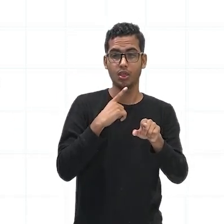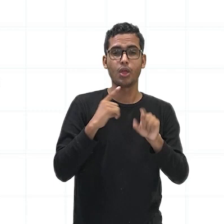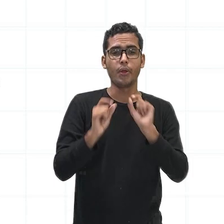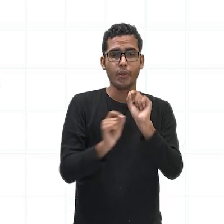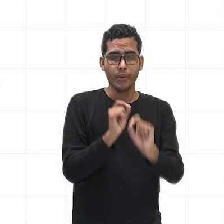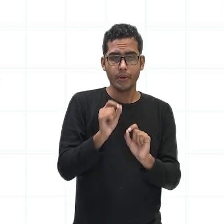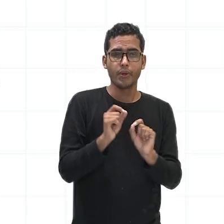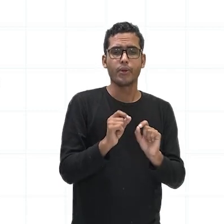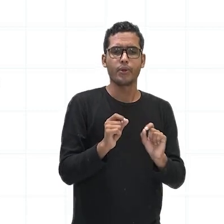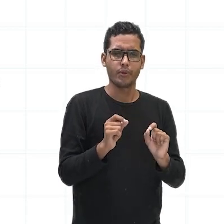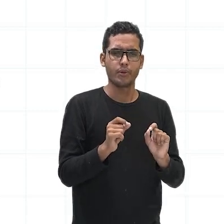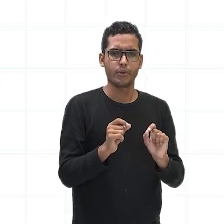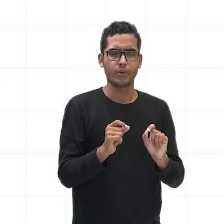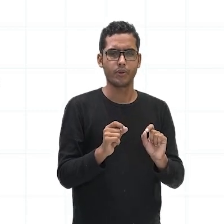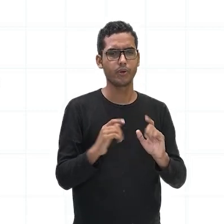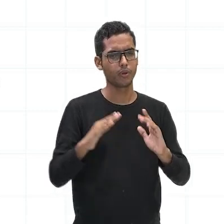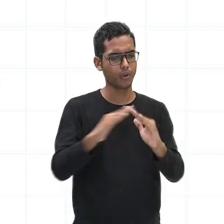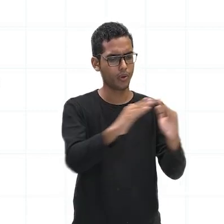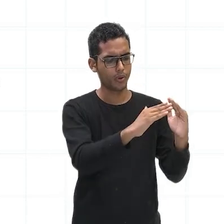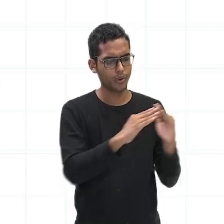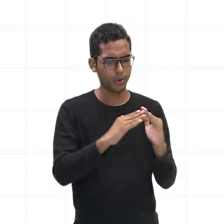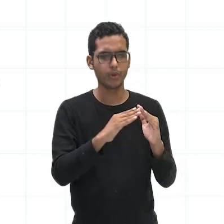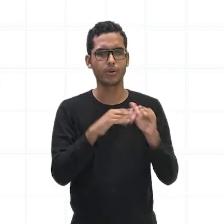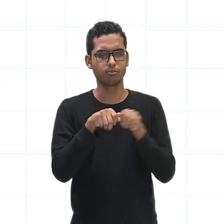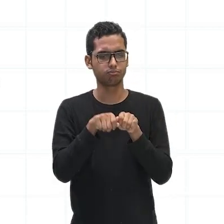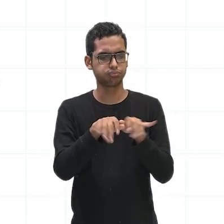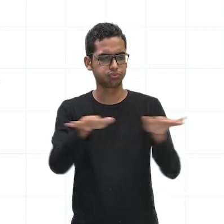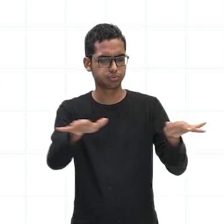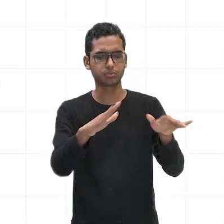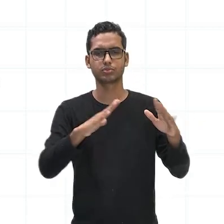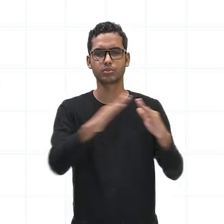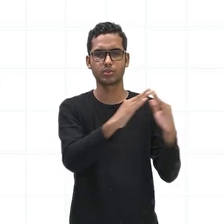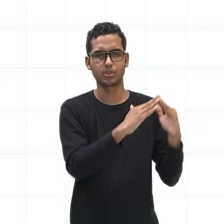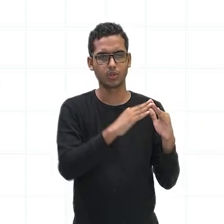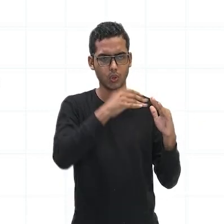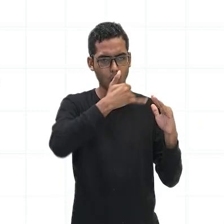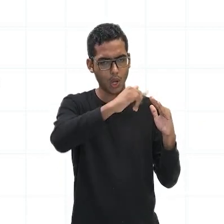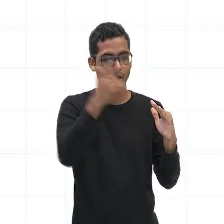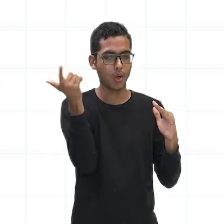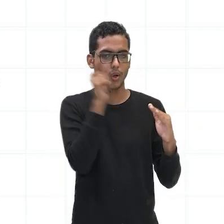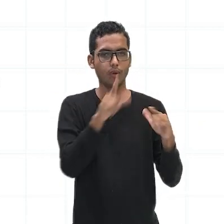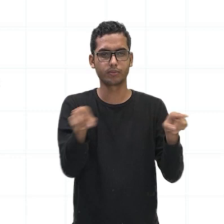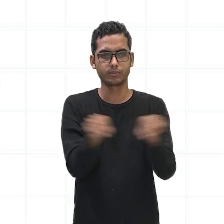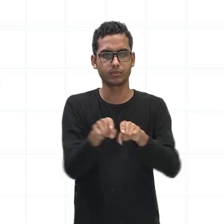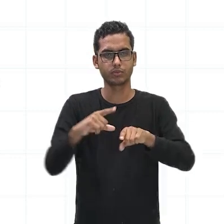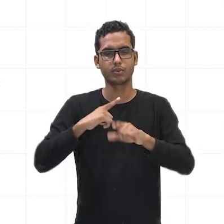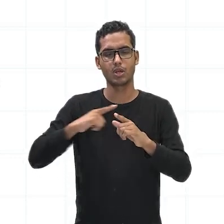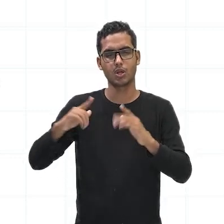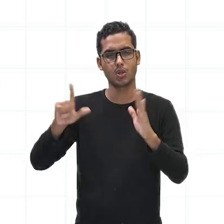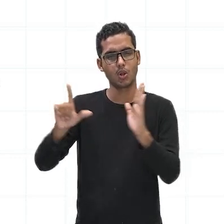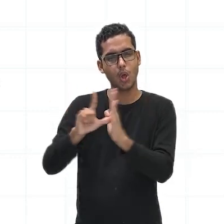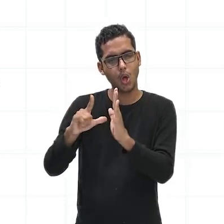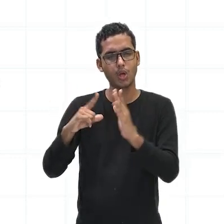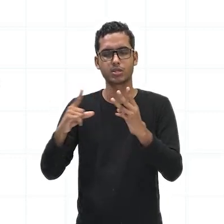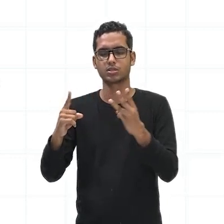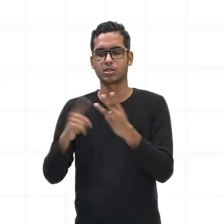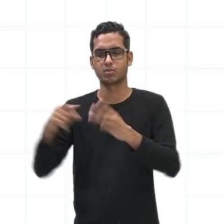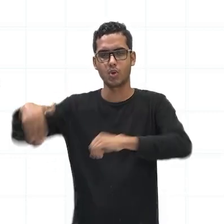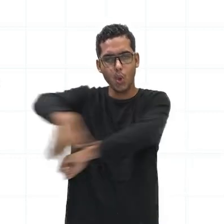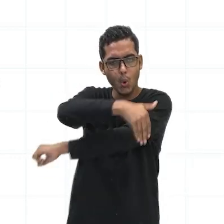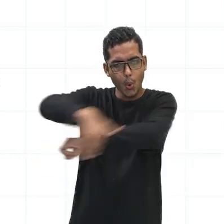de residências, estabelecimentos comerciais e ruas. Então, olha aí, você consegue